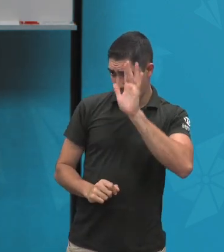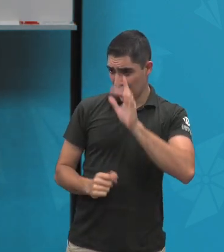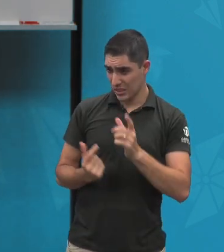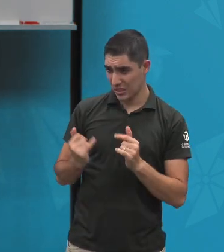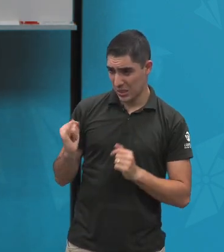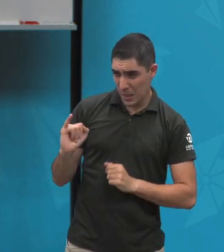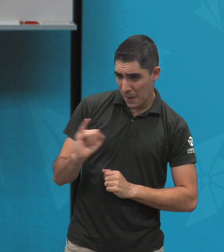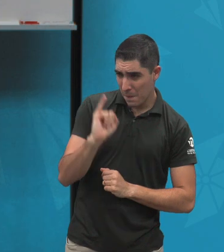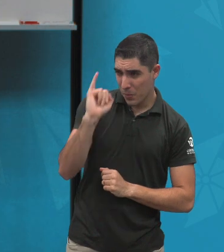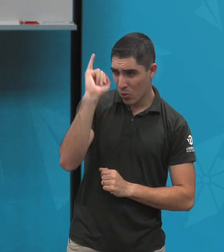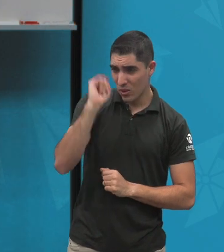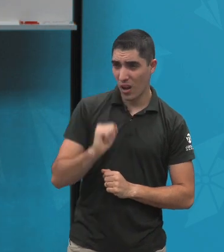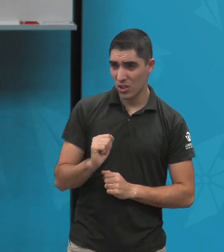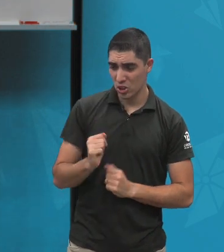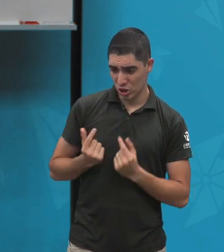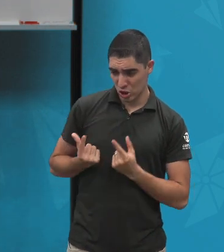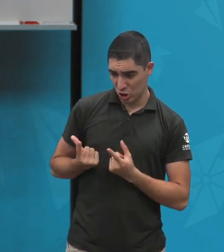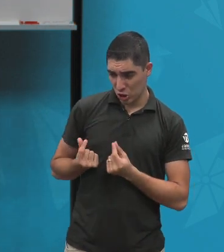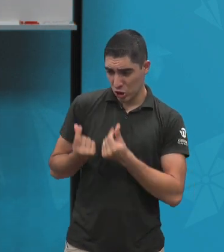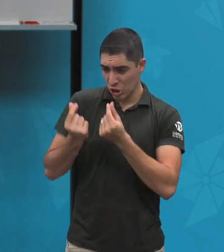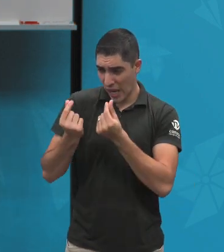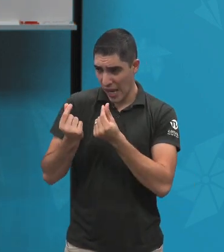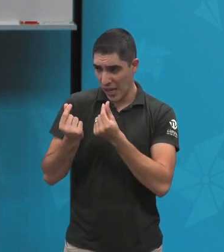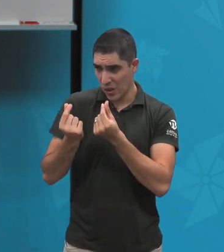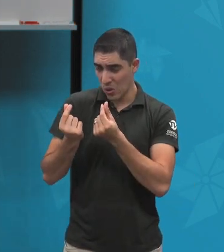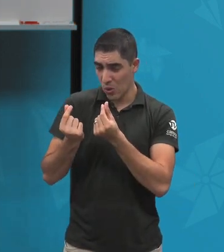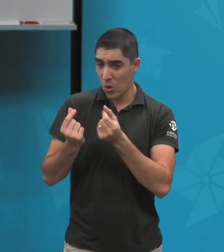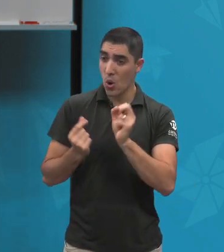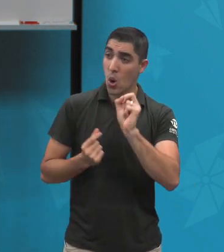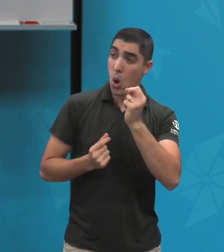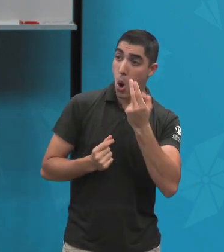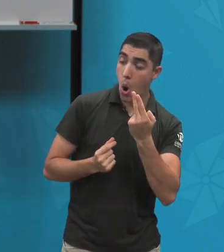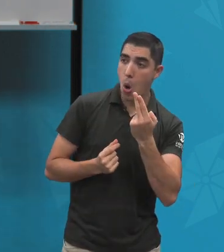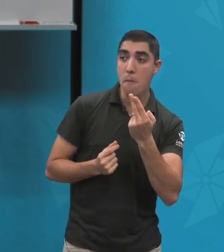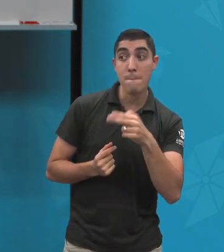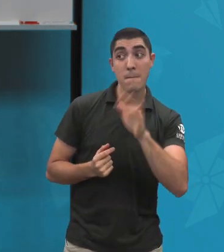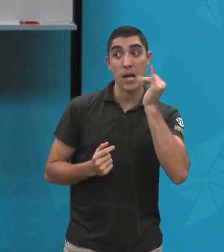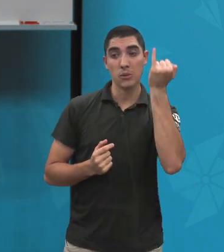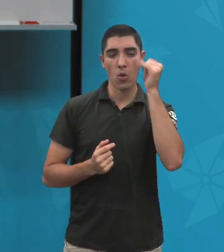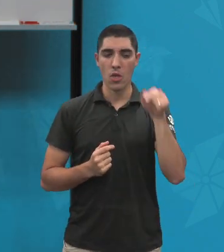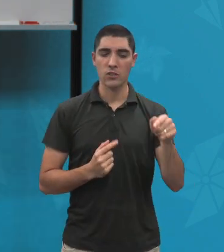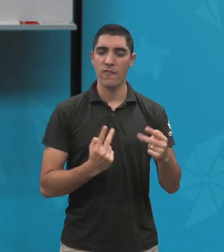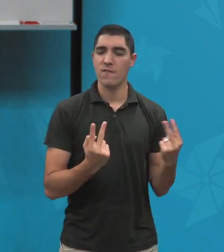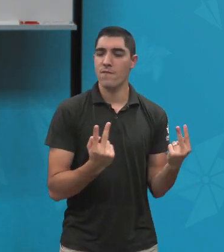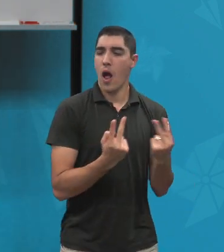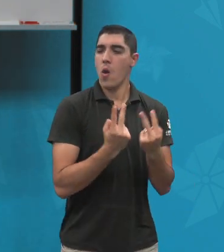a virtude do que a riqueza. E ela continua.